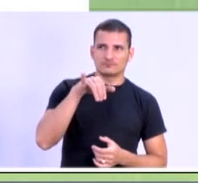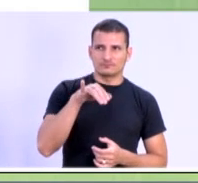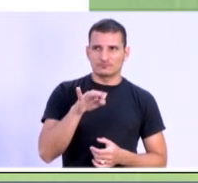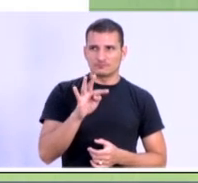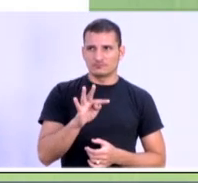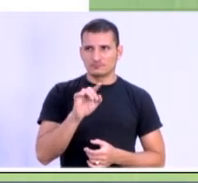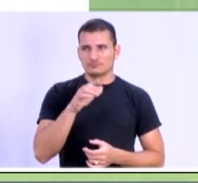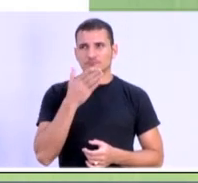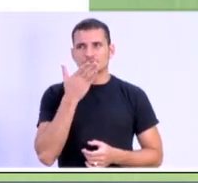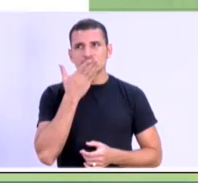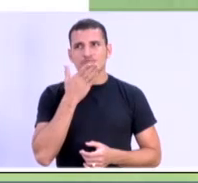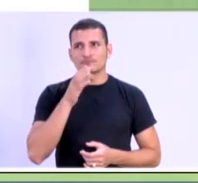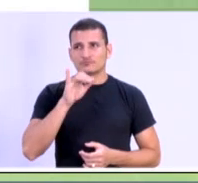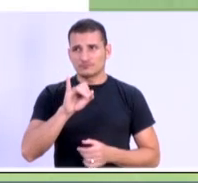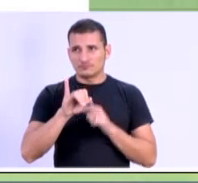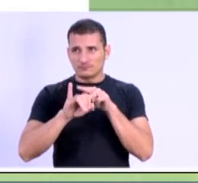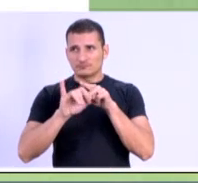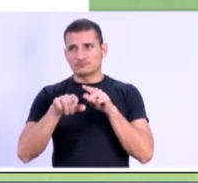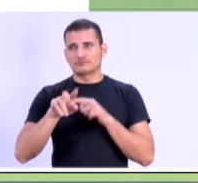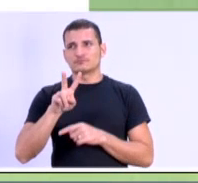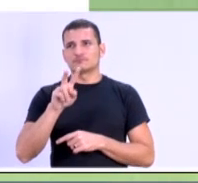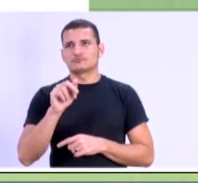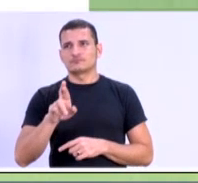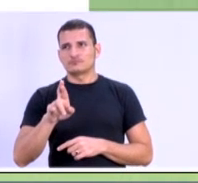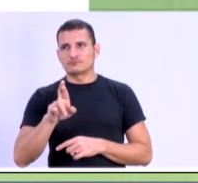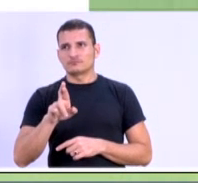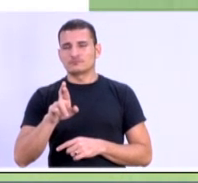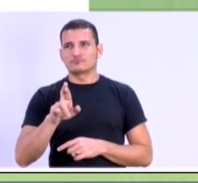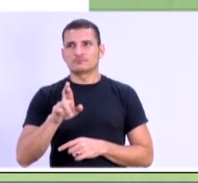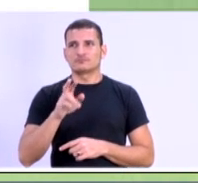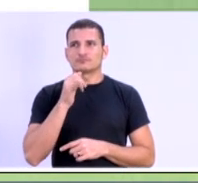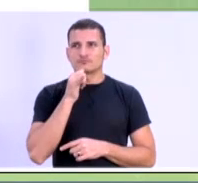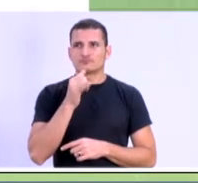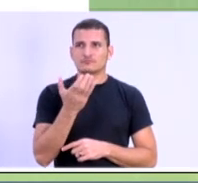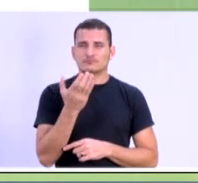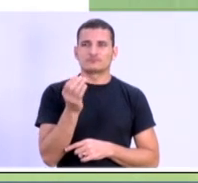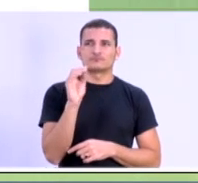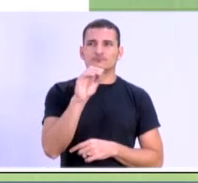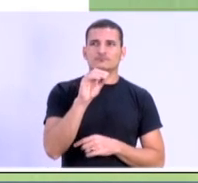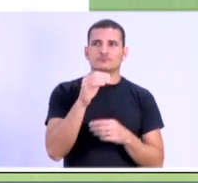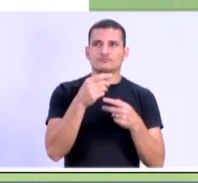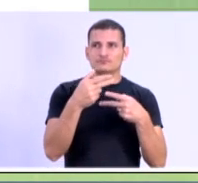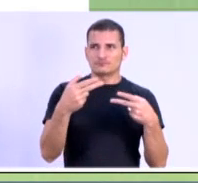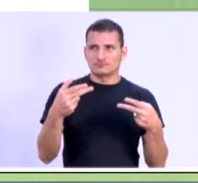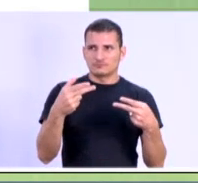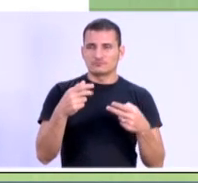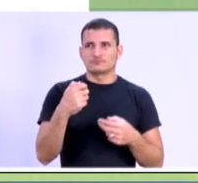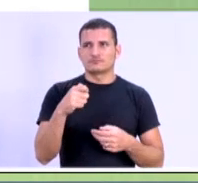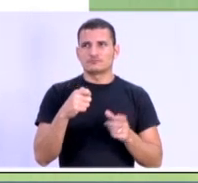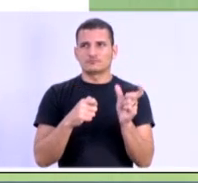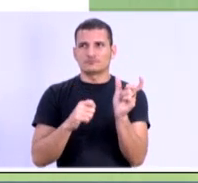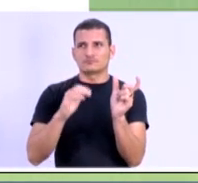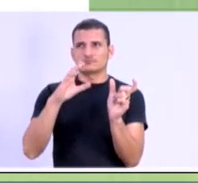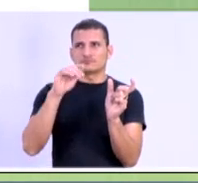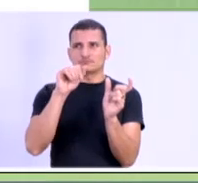e i é a variável. Se eu quiser declarar um objeto, eu preciso definir a classe